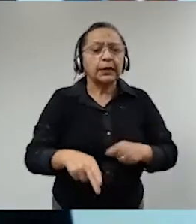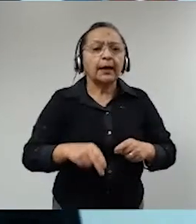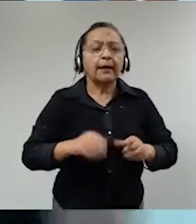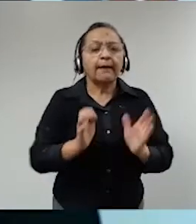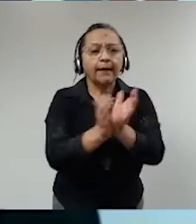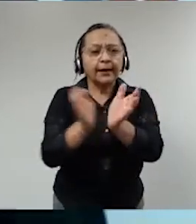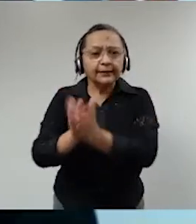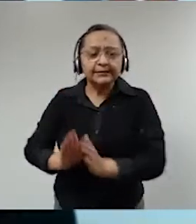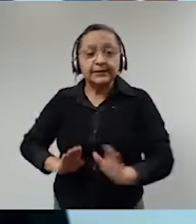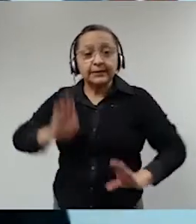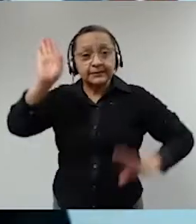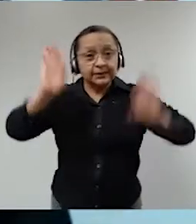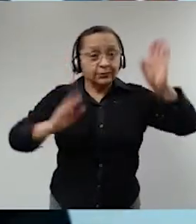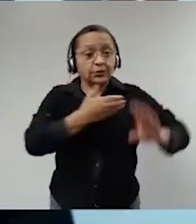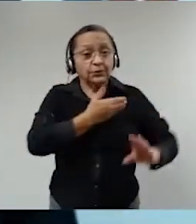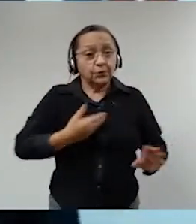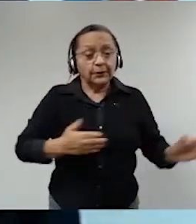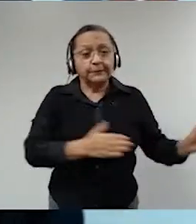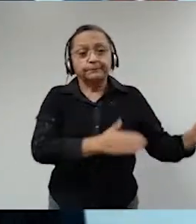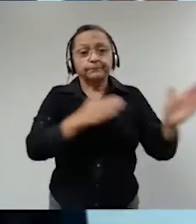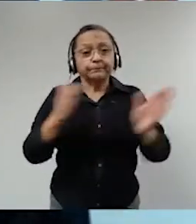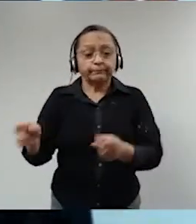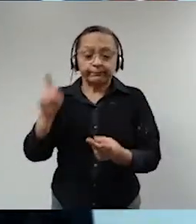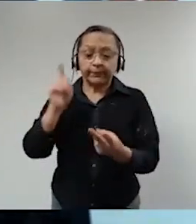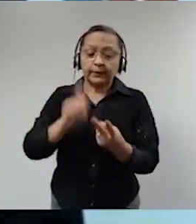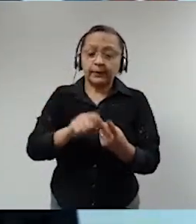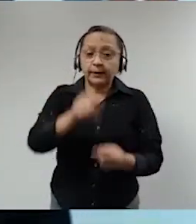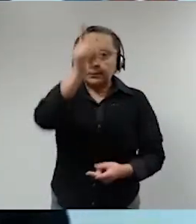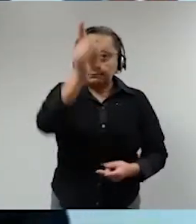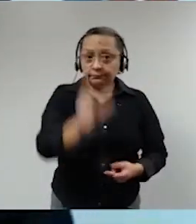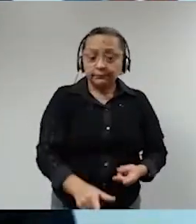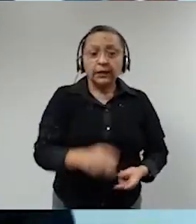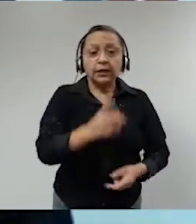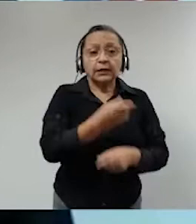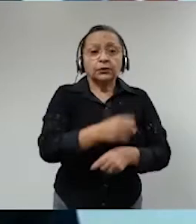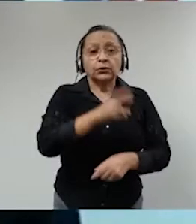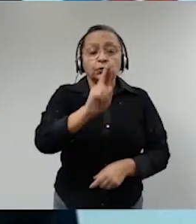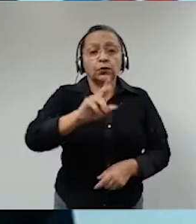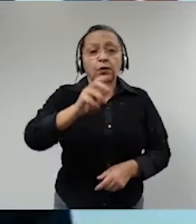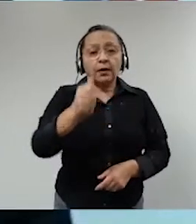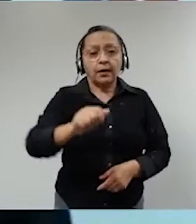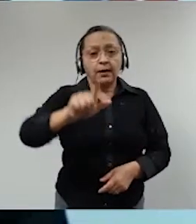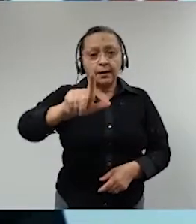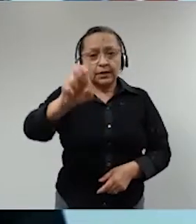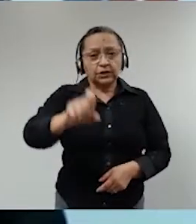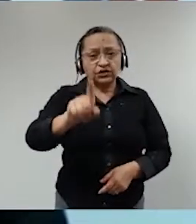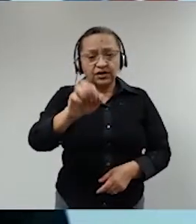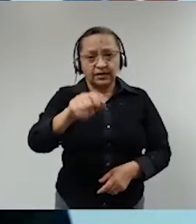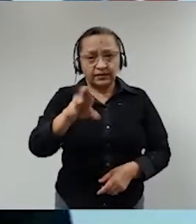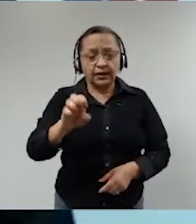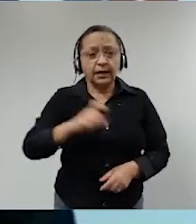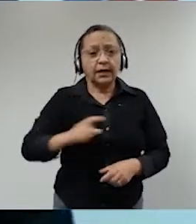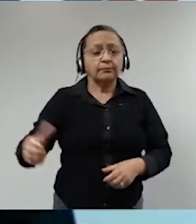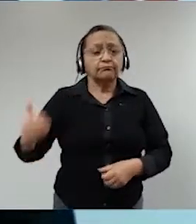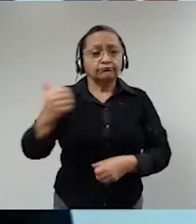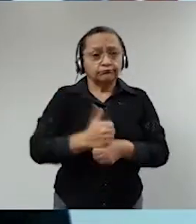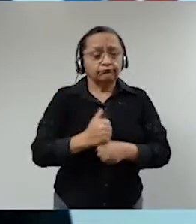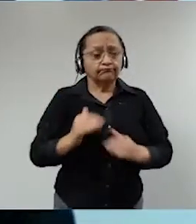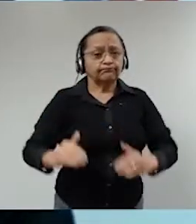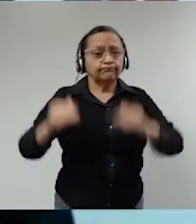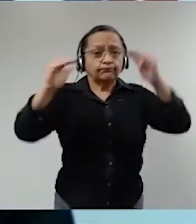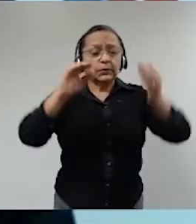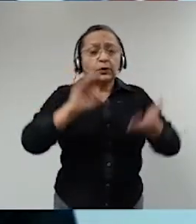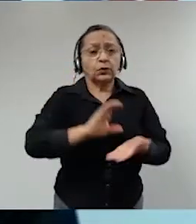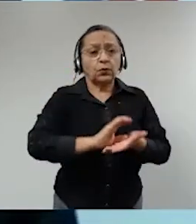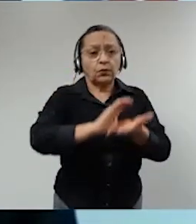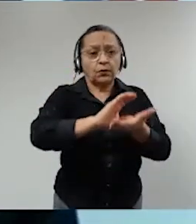públicas. Na sequência, será a vez do Dr. Alexandre Cordeiro. Ele é o atual superintendente-geral do CAD e ex-conselheiro